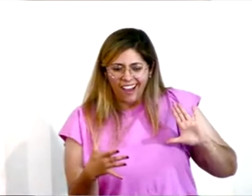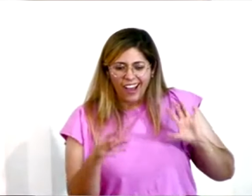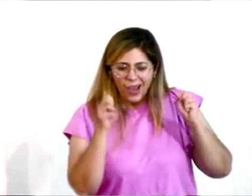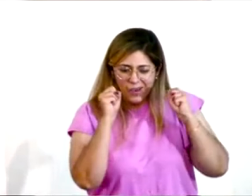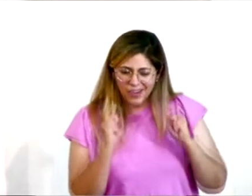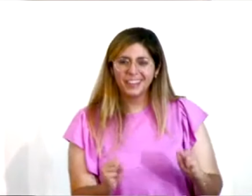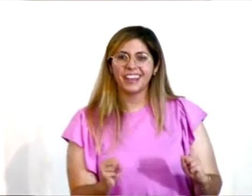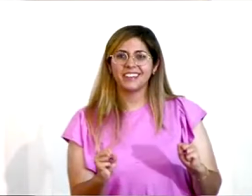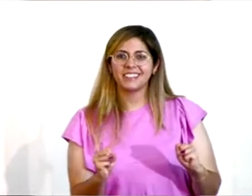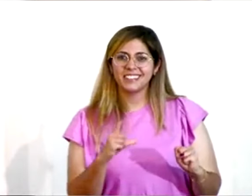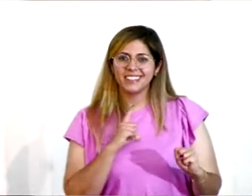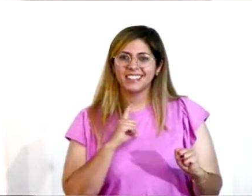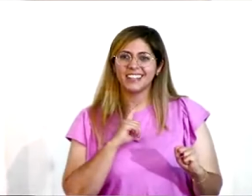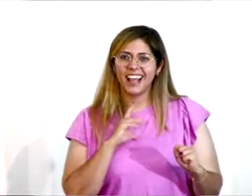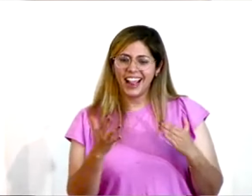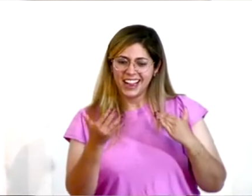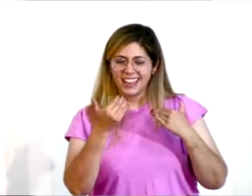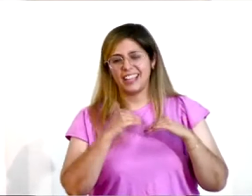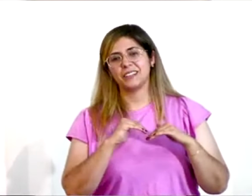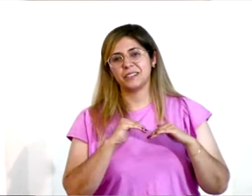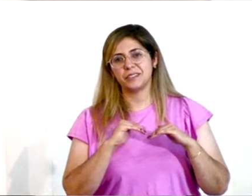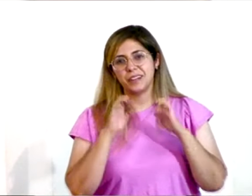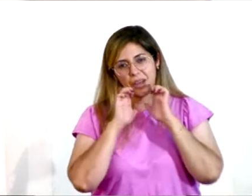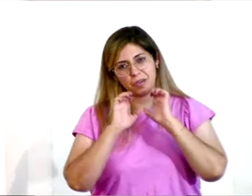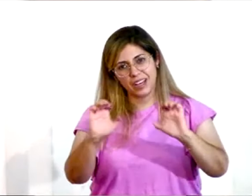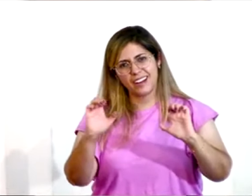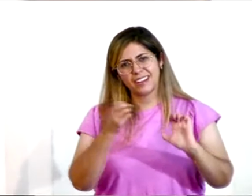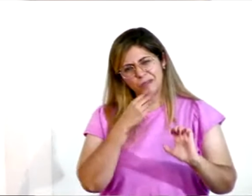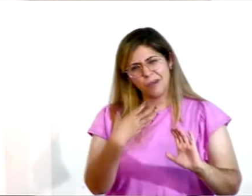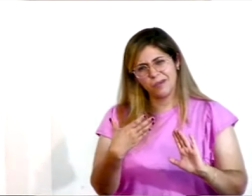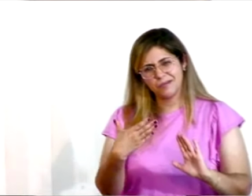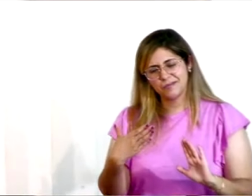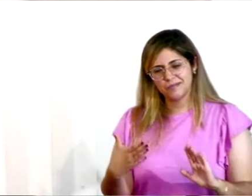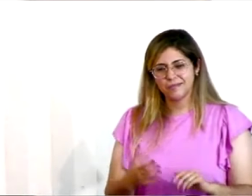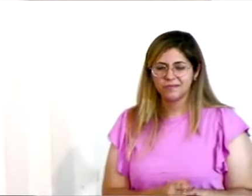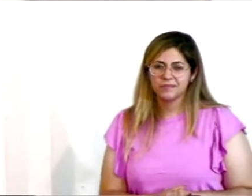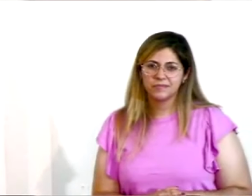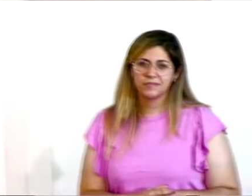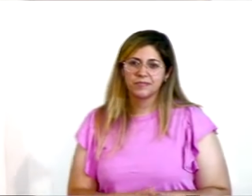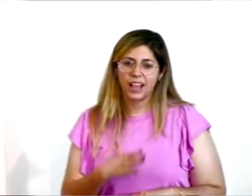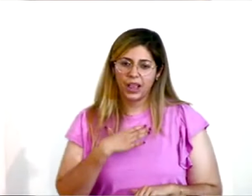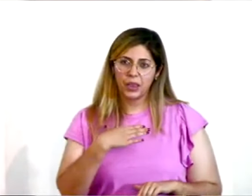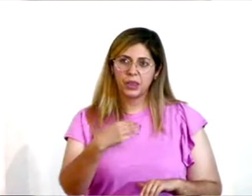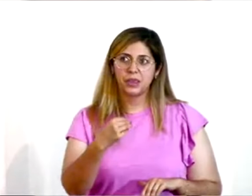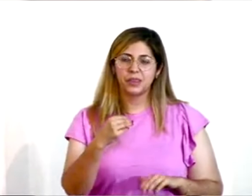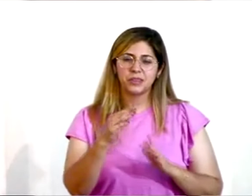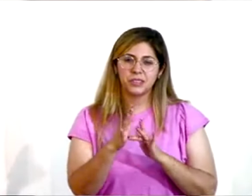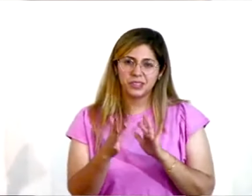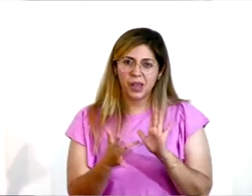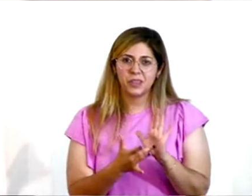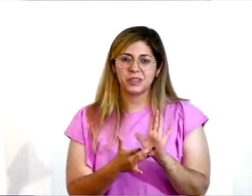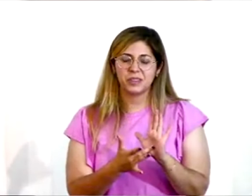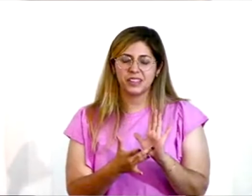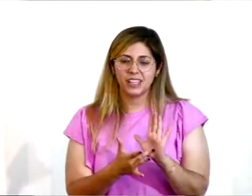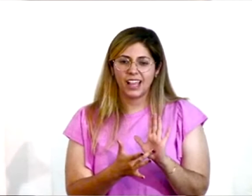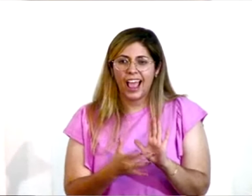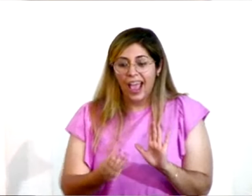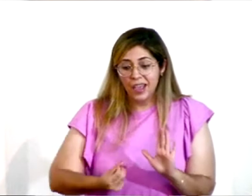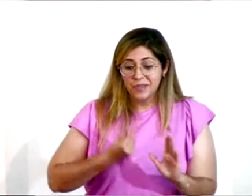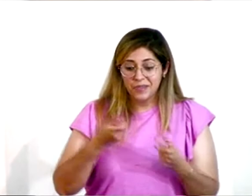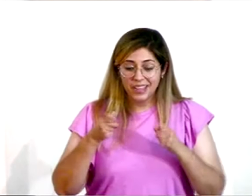Nós retemos em nós o Evangelho do Filho de Deus, o Evangelho que dá vida,